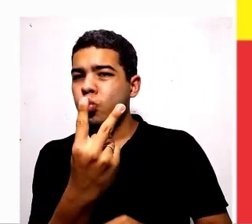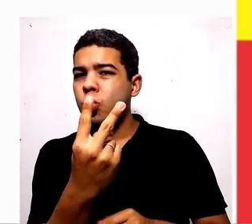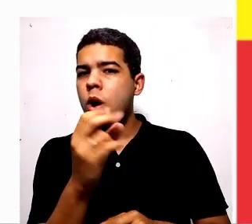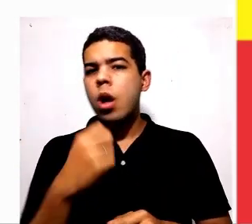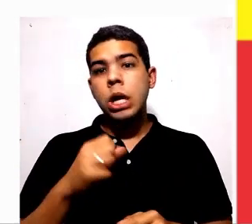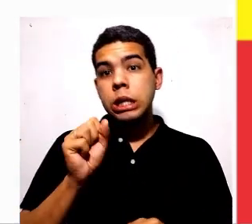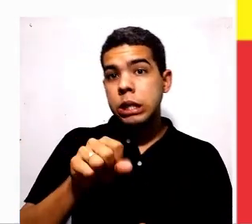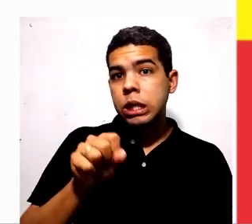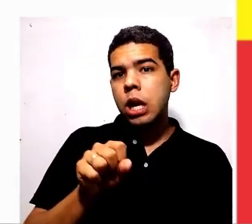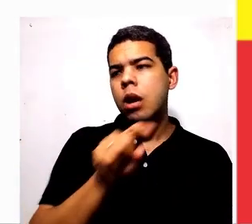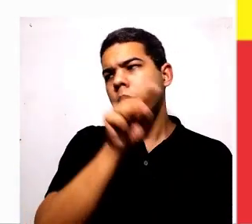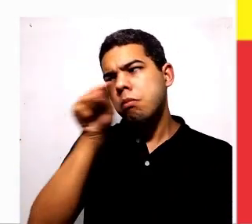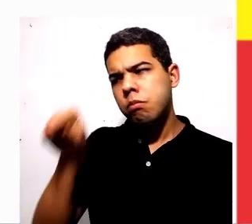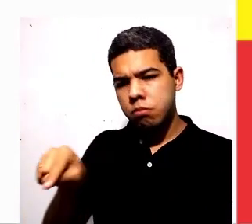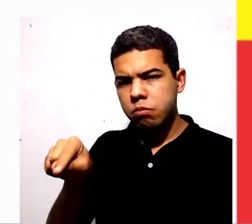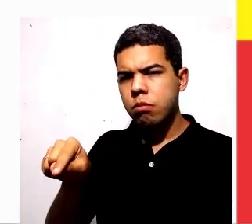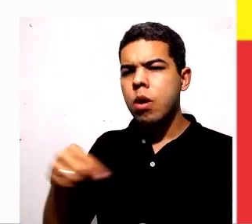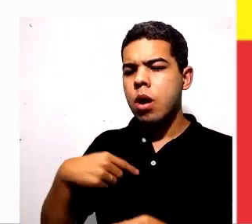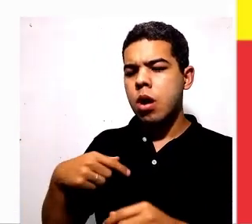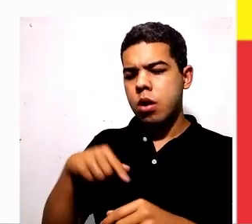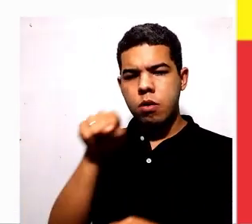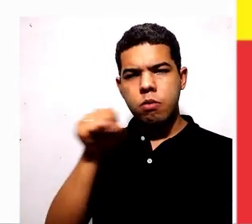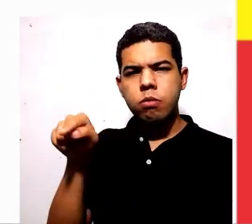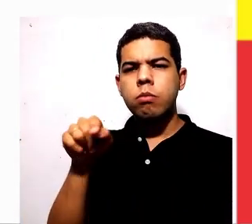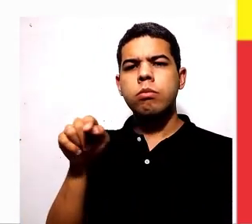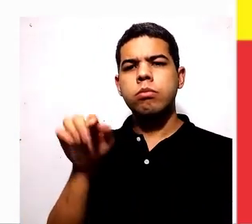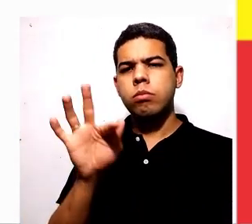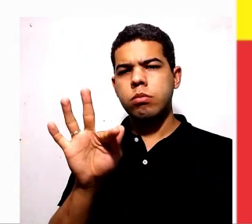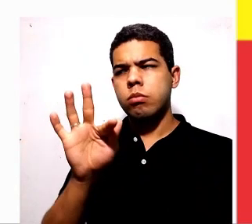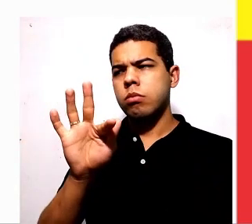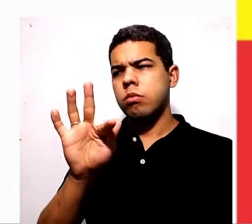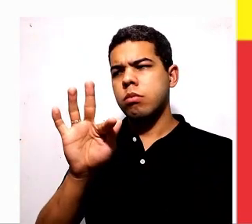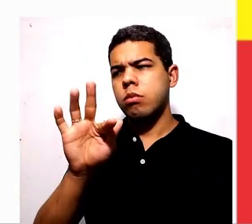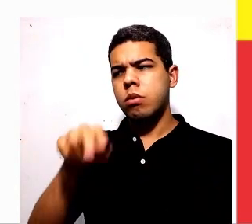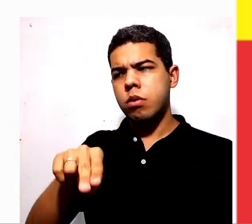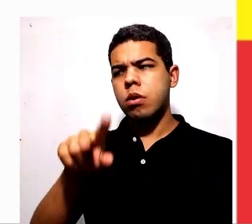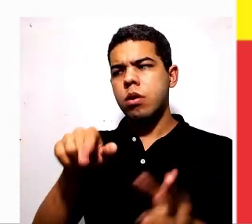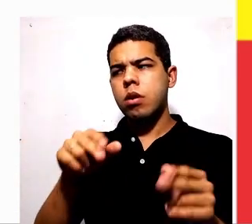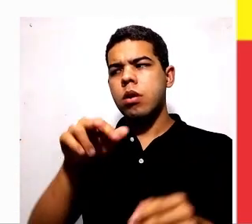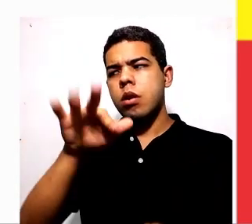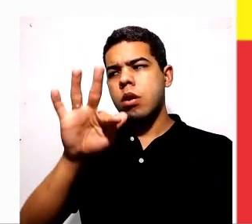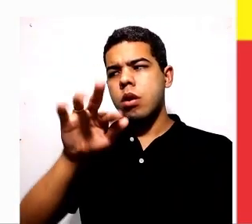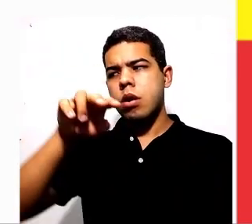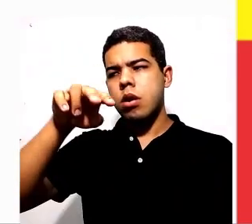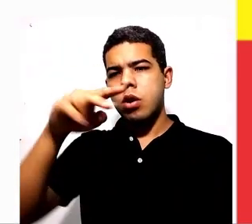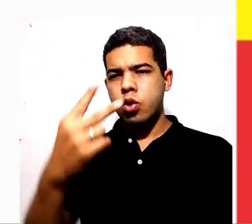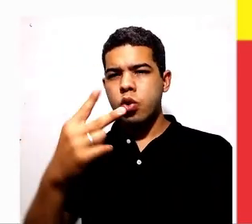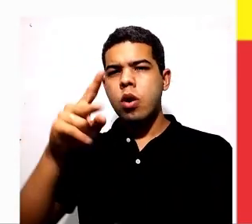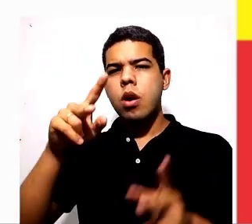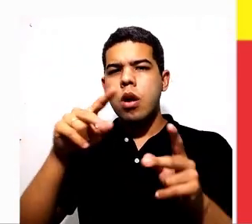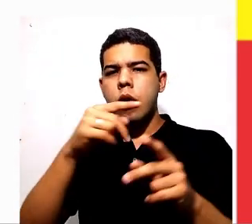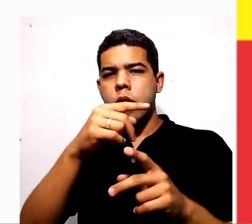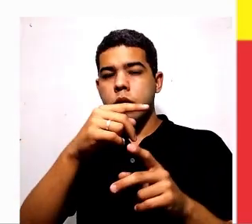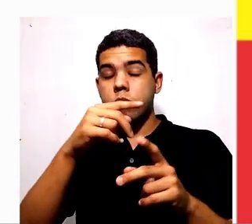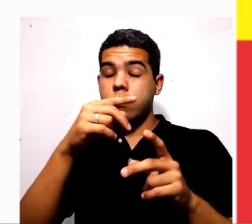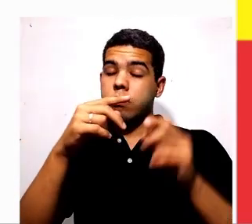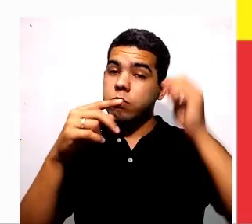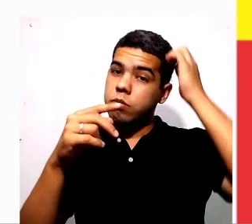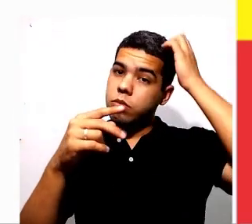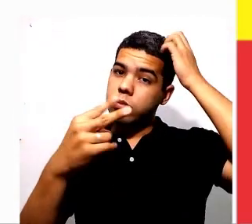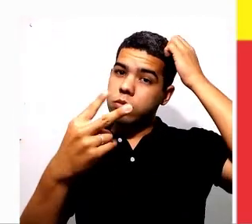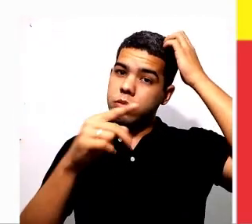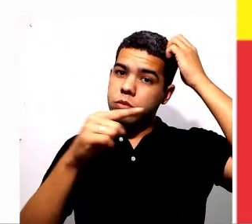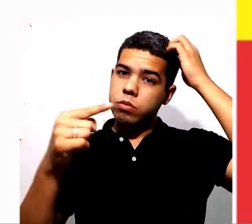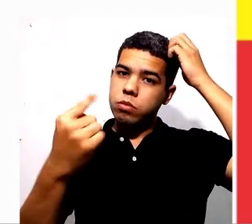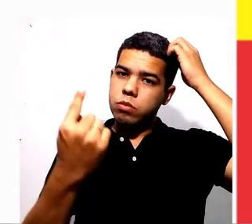vai colocar na fórmula. Sim, eu quero construir n igual a 2. Então, vai ser F2 é igual a 2 menos 1 mais 4.